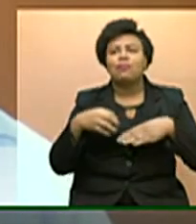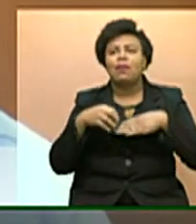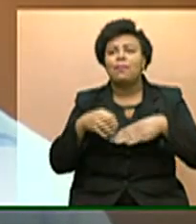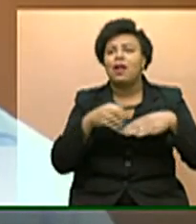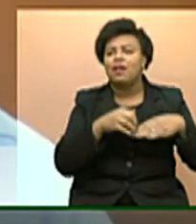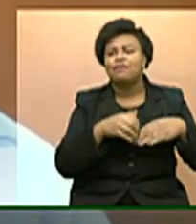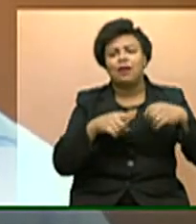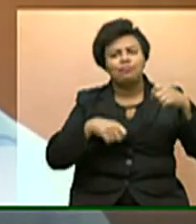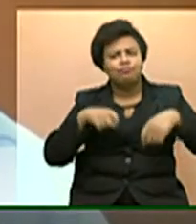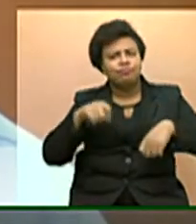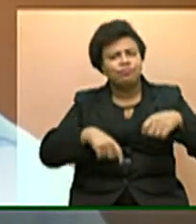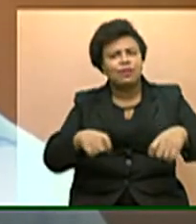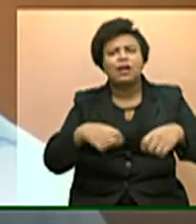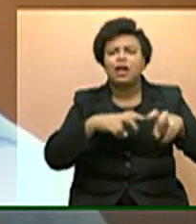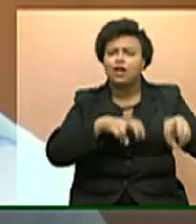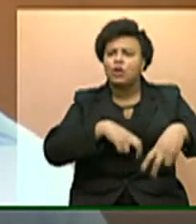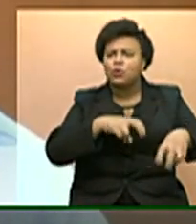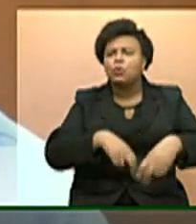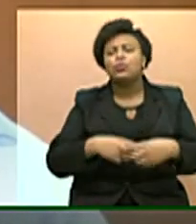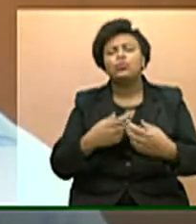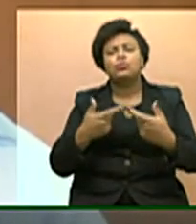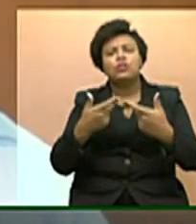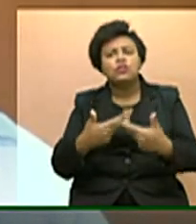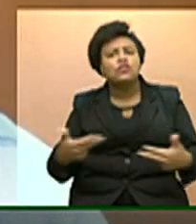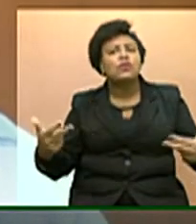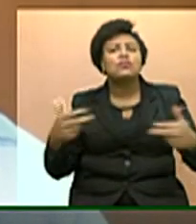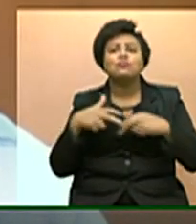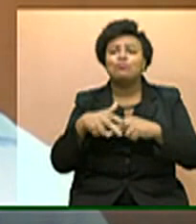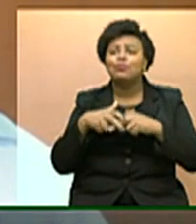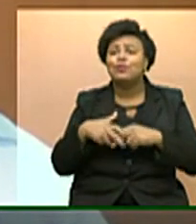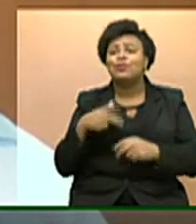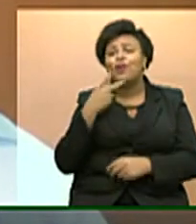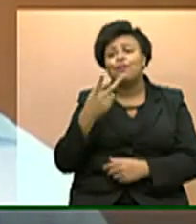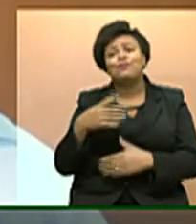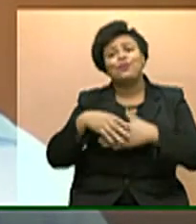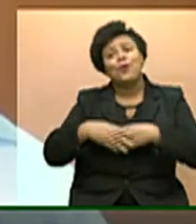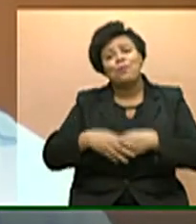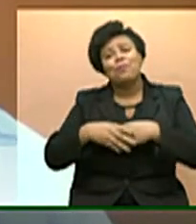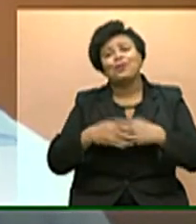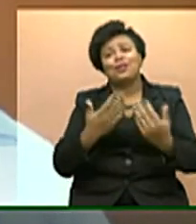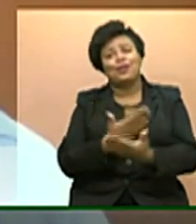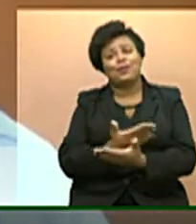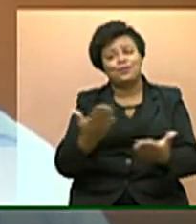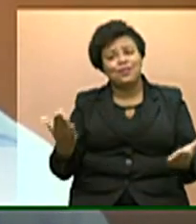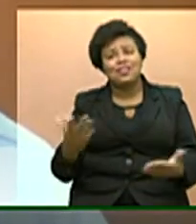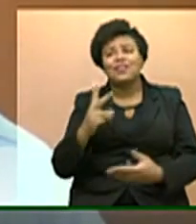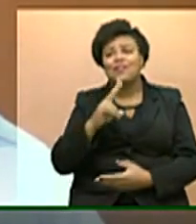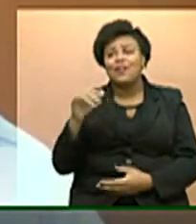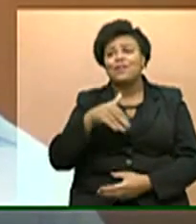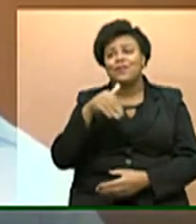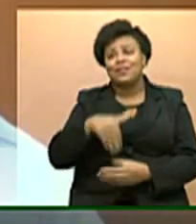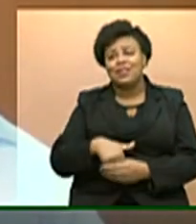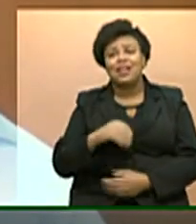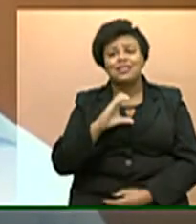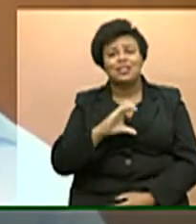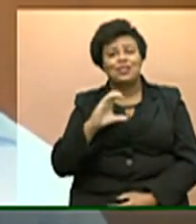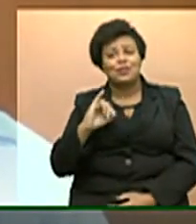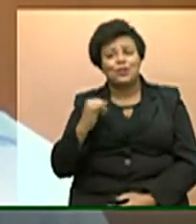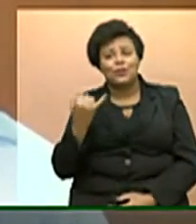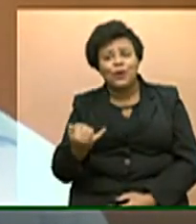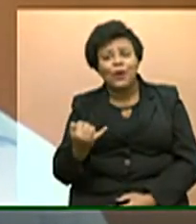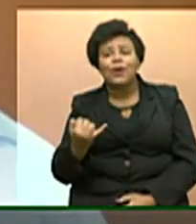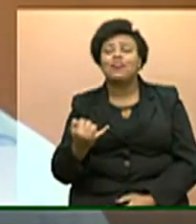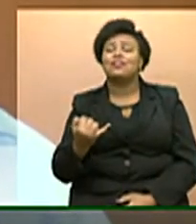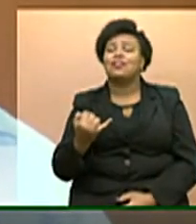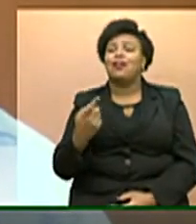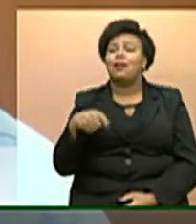produção primária, da agricultura, do meio rural. E, portanto, eu quero aqui cumprimentar a todos que votaram na CCJ, aos que trabalharam